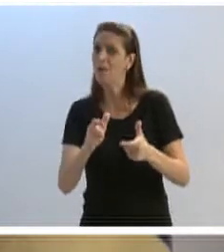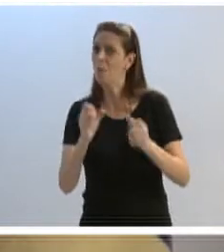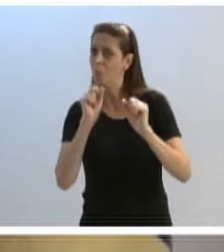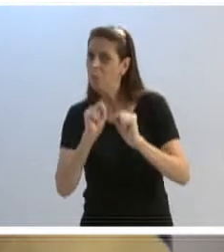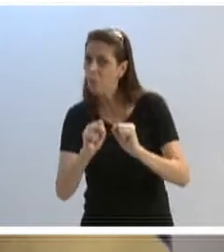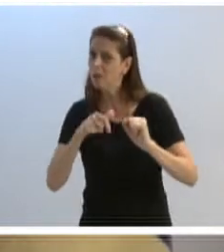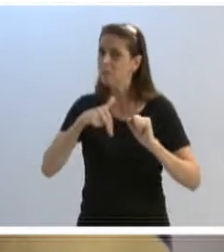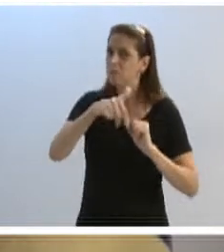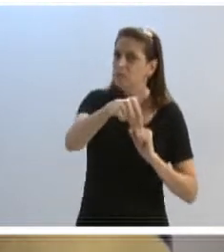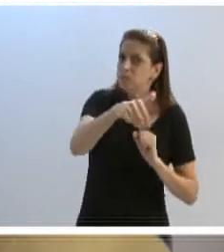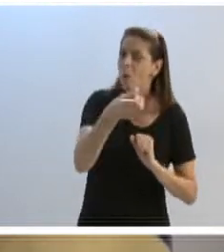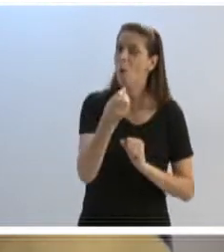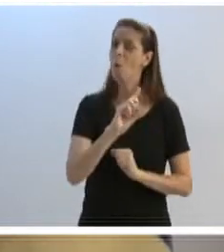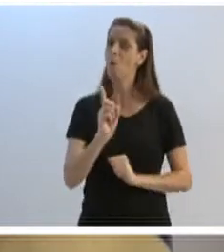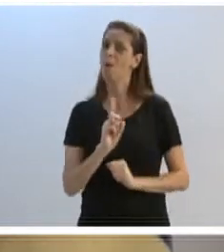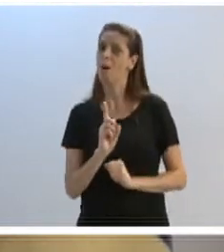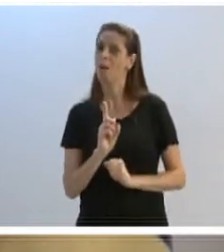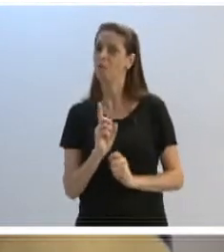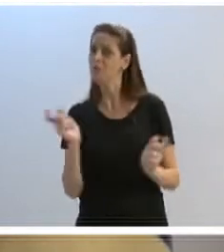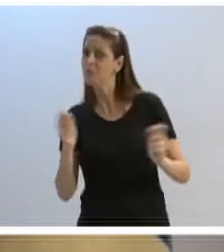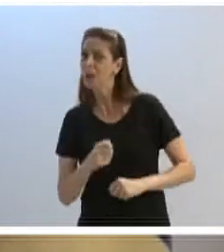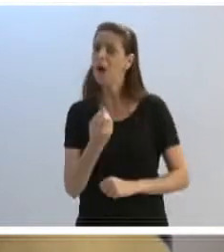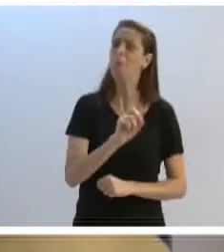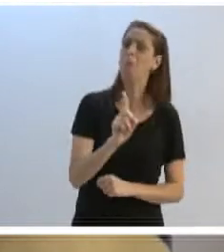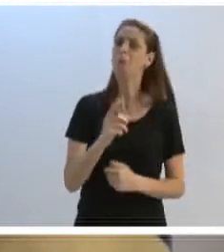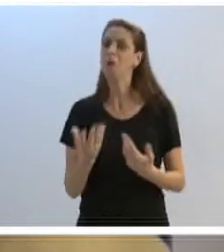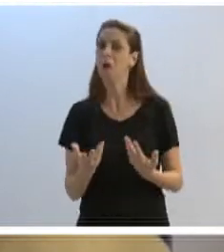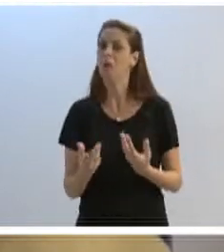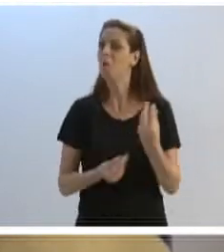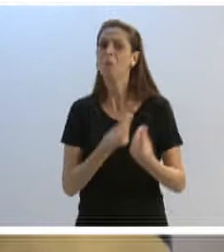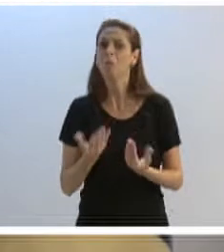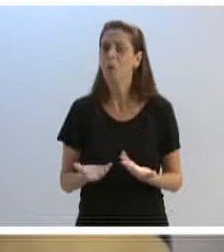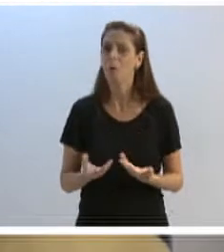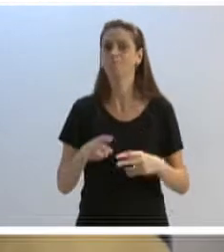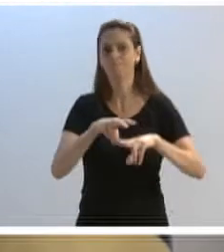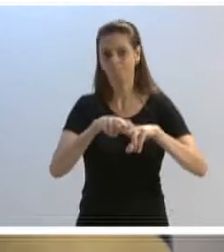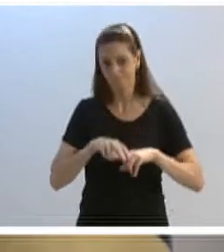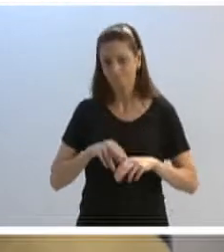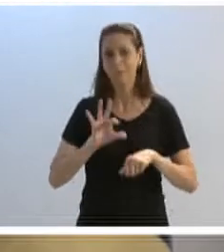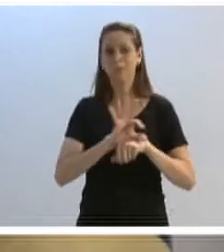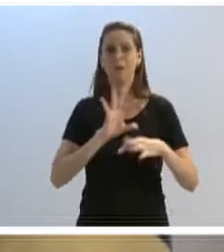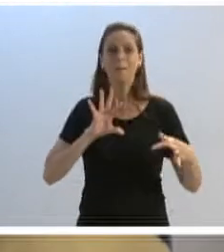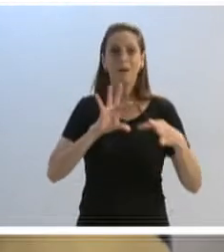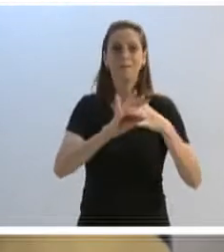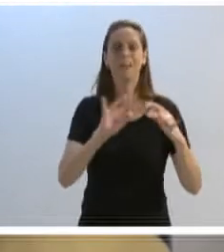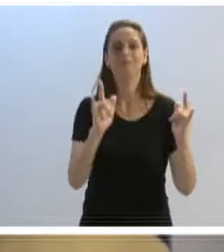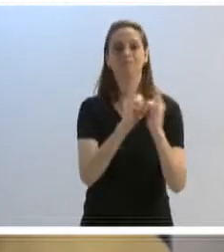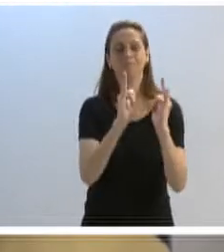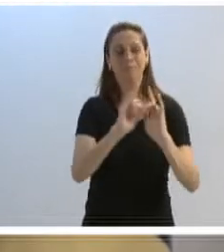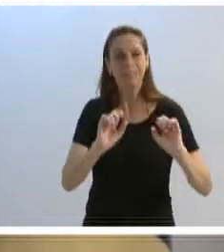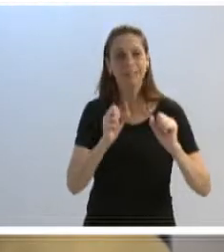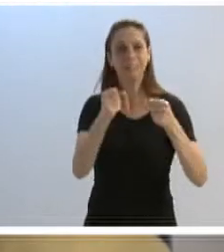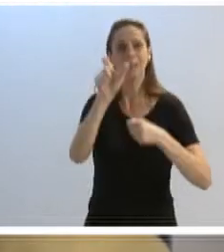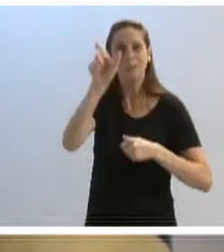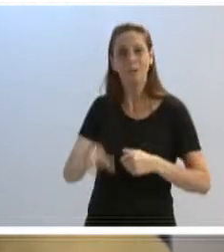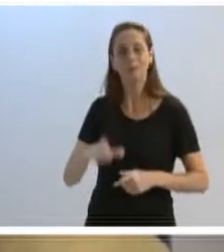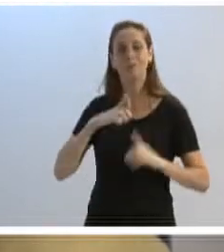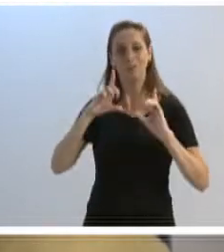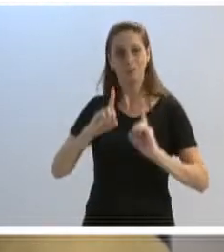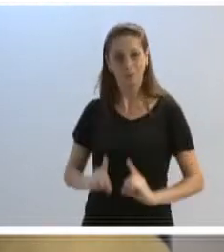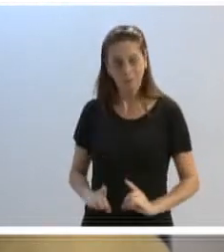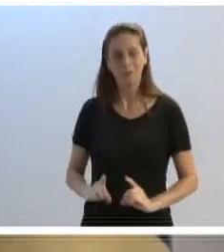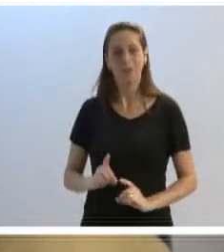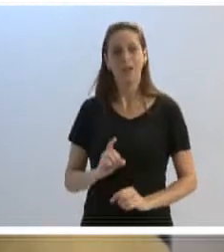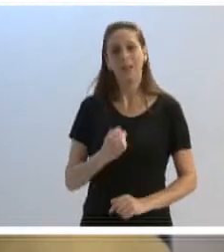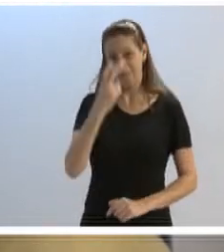livre para a travessia de pedestres. O Comped, com o apoio das entidades representativas das pessoas com deficiência